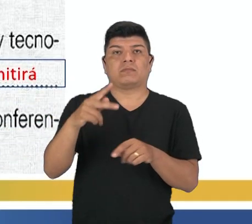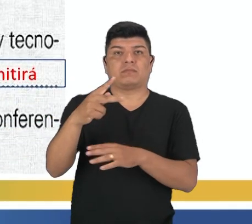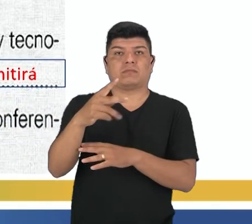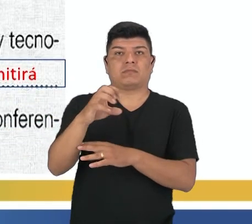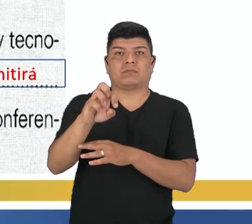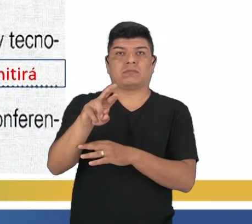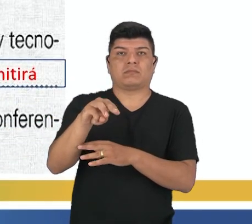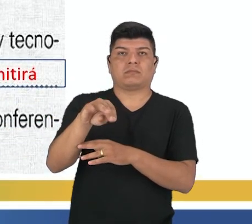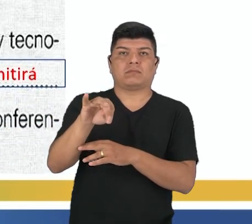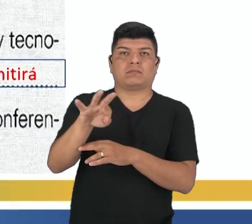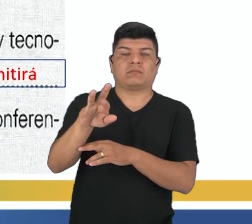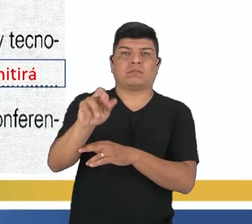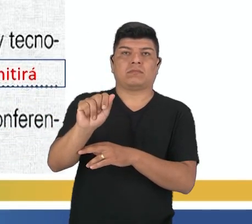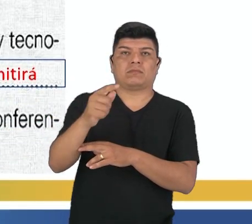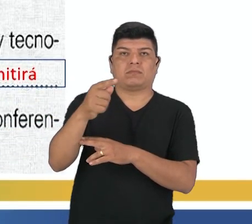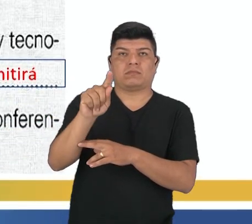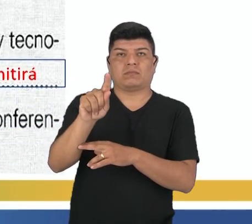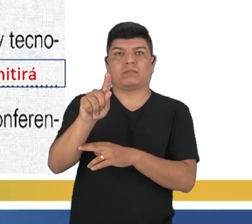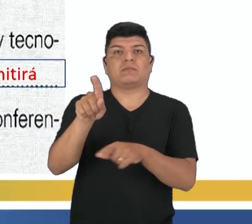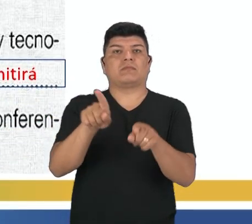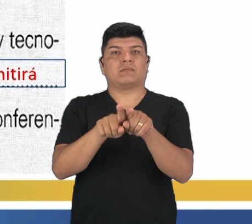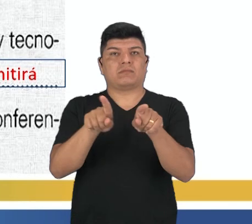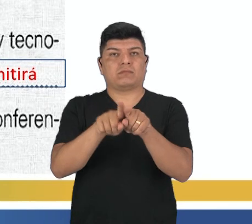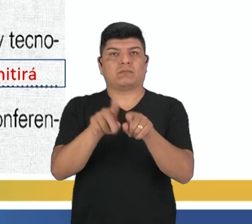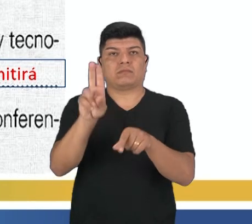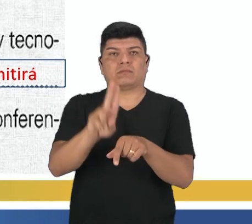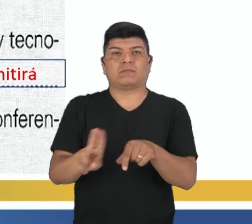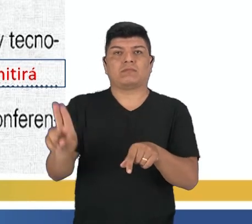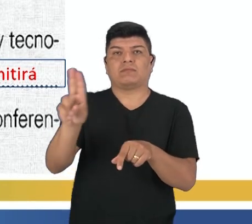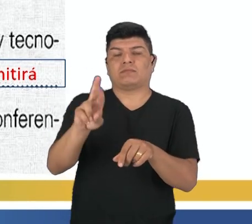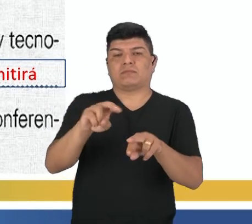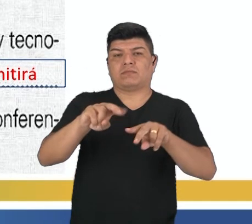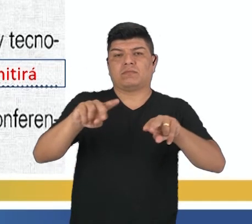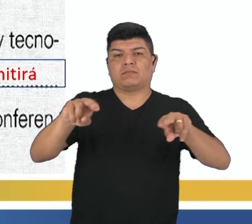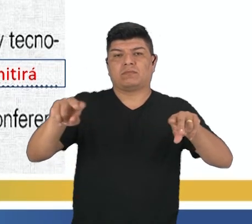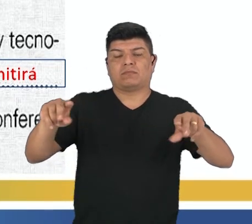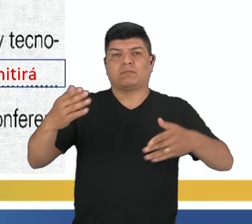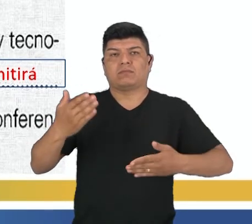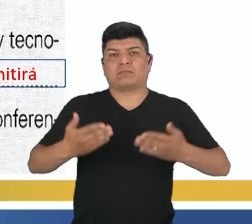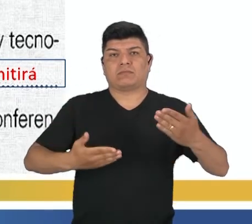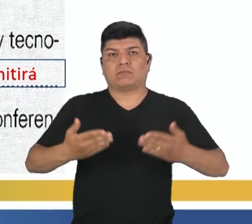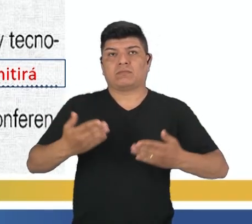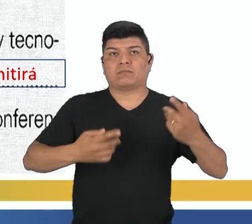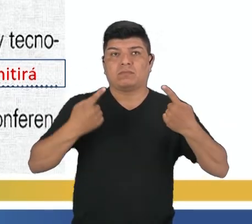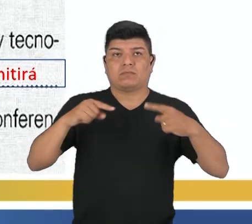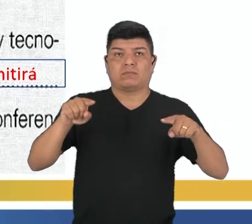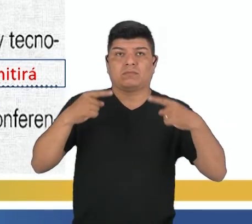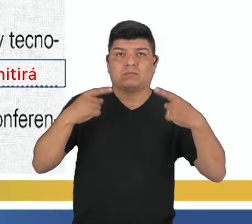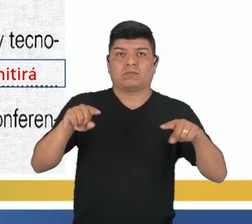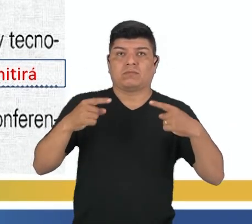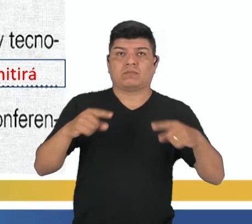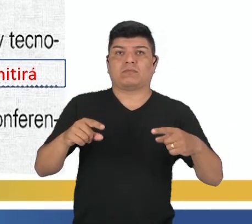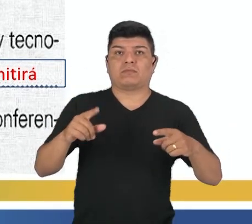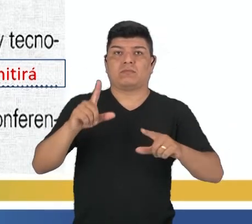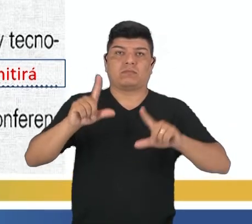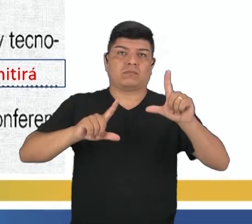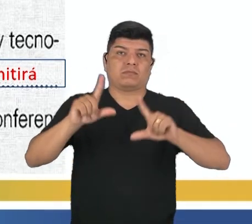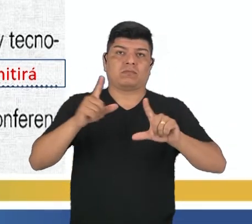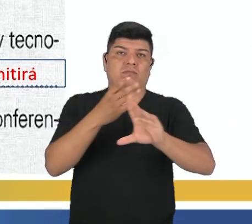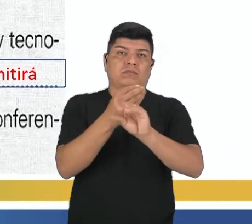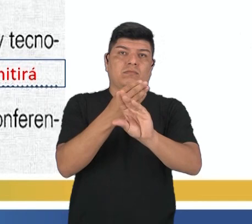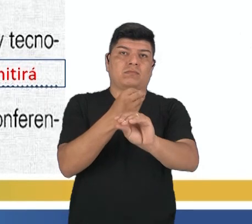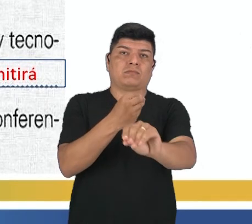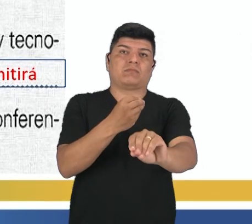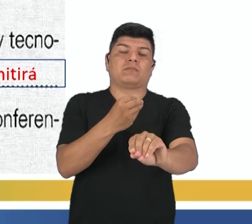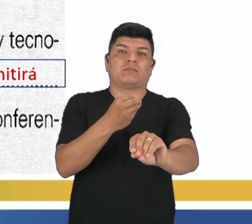para o corpo, o telefone permitirá utilizar simultaneamente diferentes serviços como chamada, música, GPS, teleconferência e calendário.